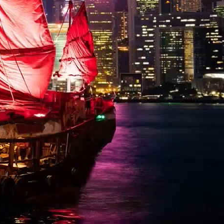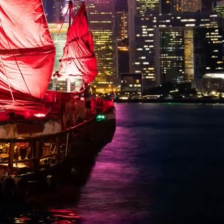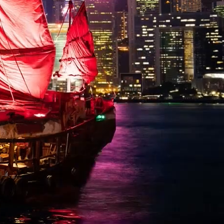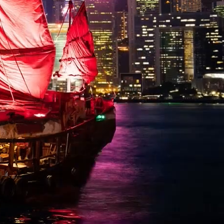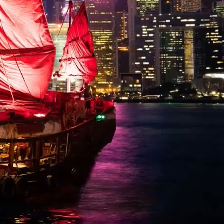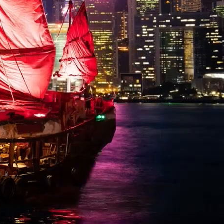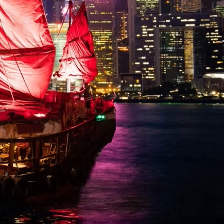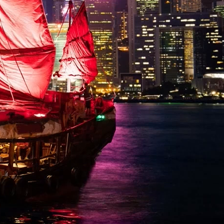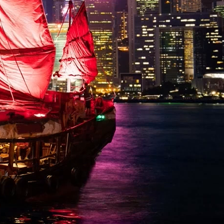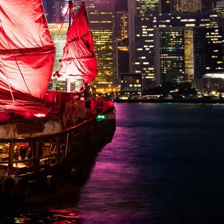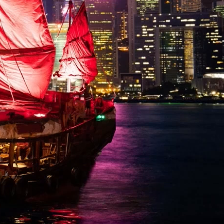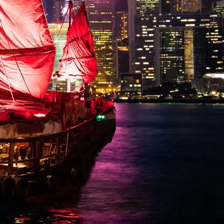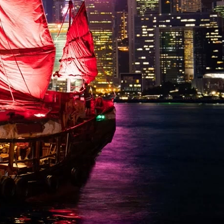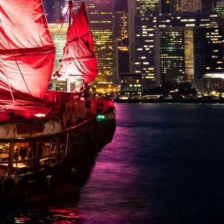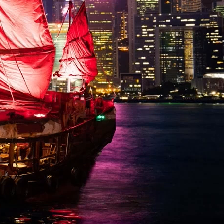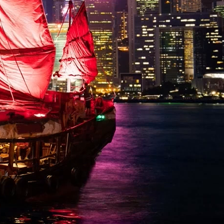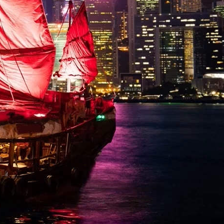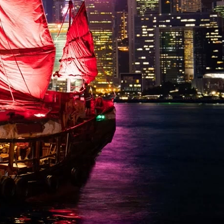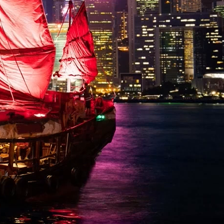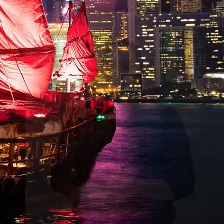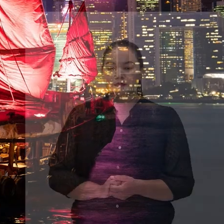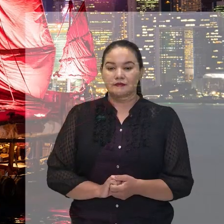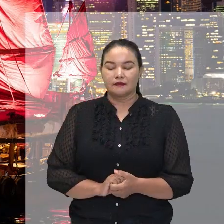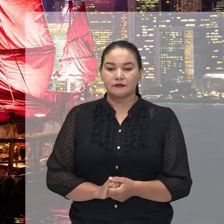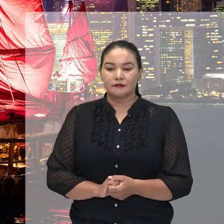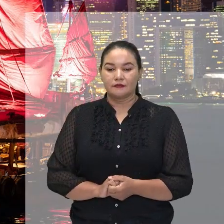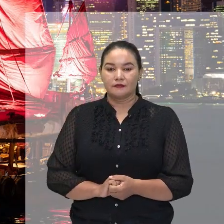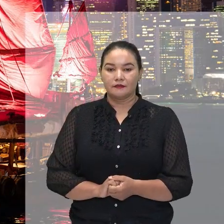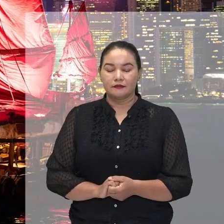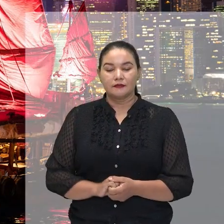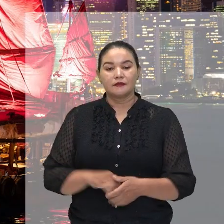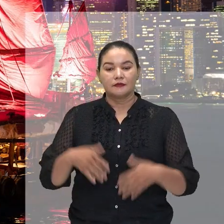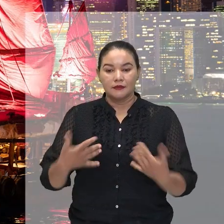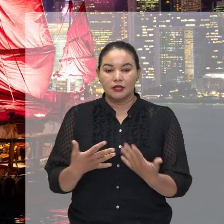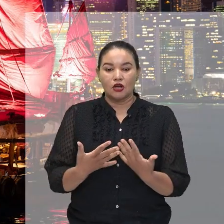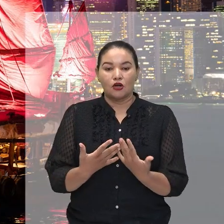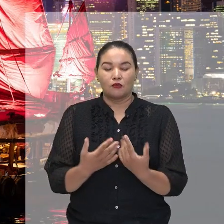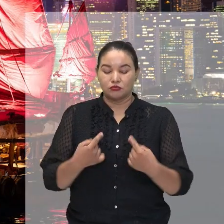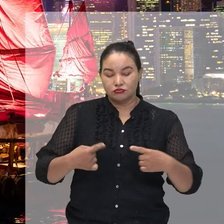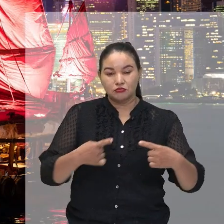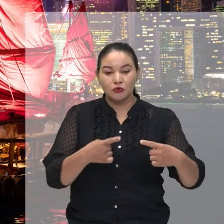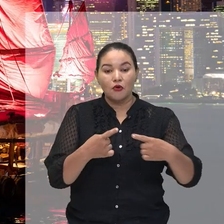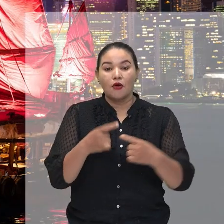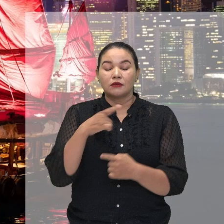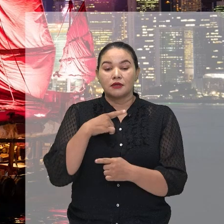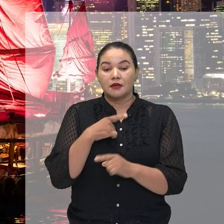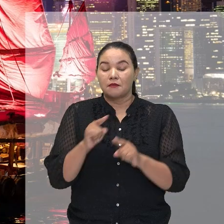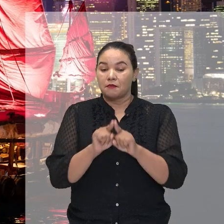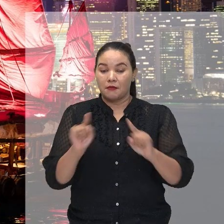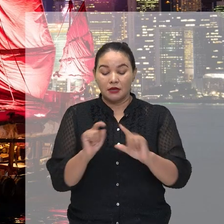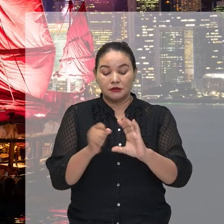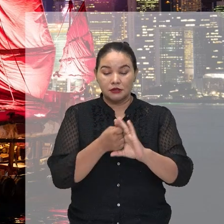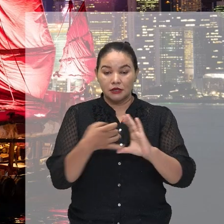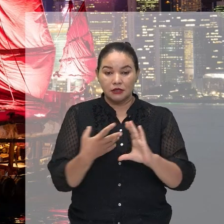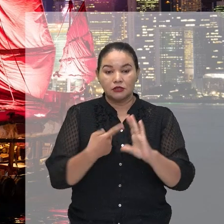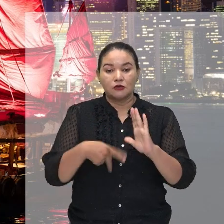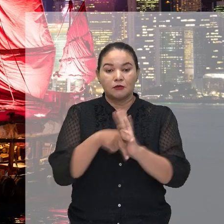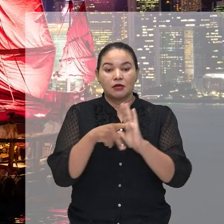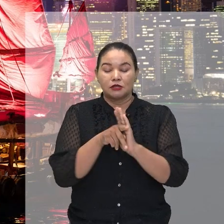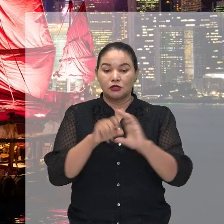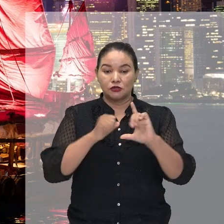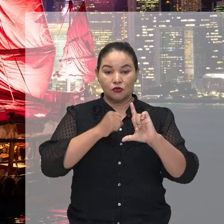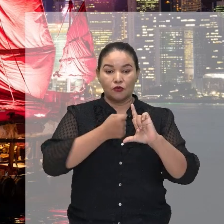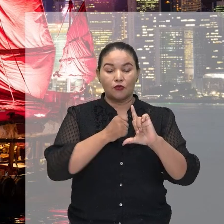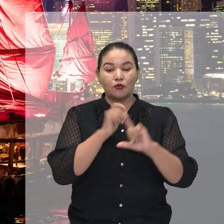desentendimento ali com a China, Hong Kong vai ter um grande destaque. Porém, umas características em relação a Hong